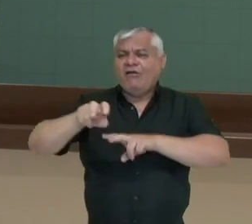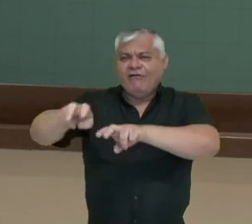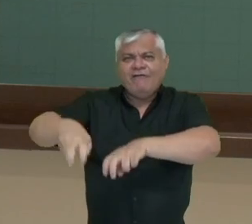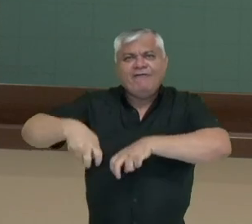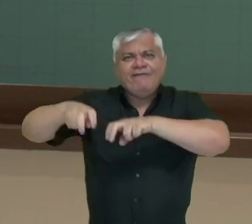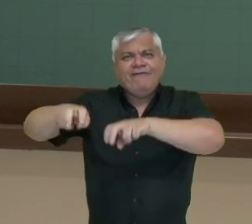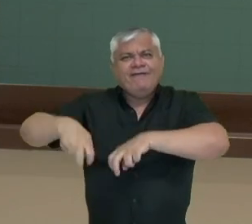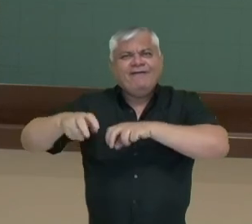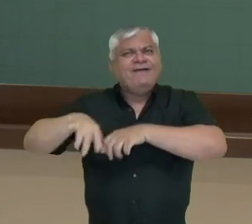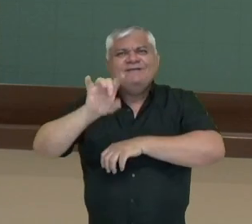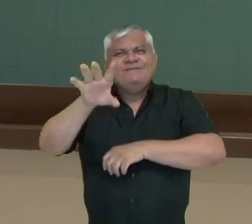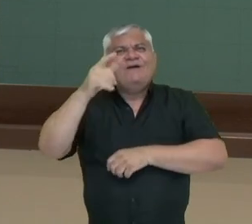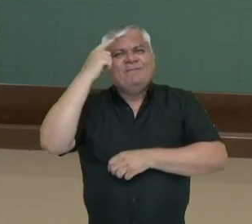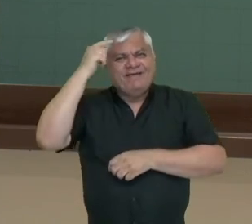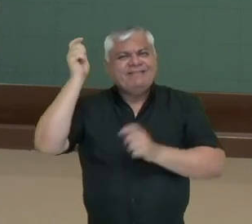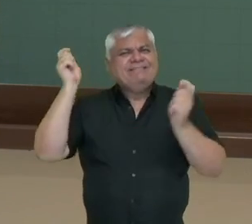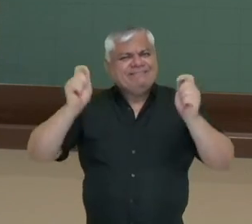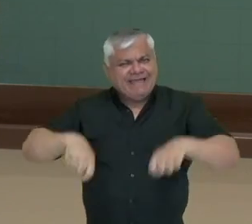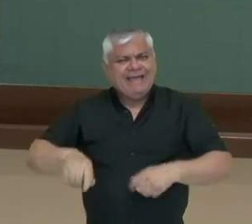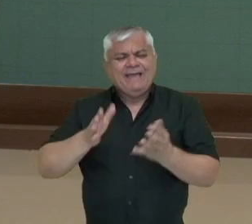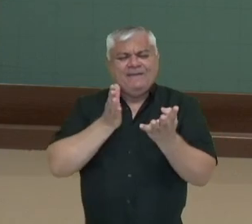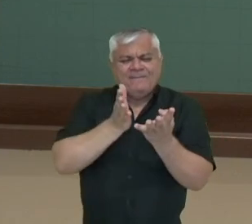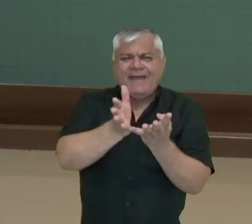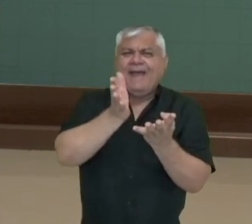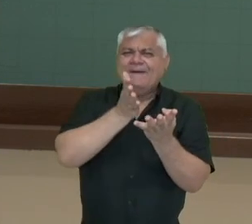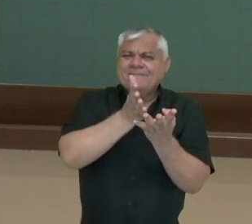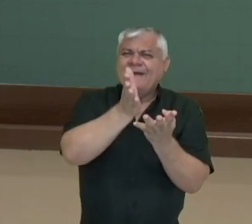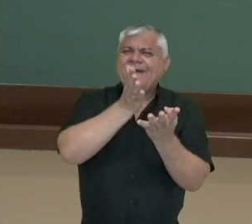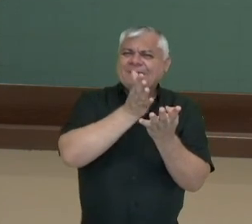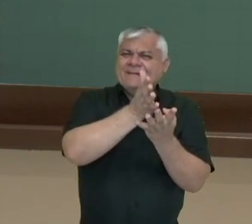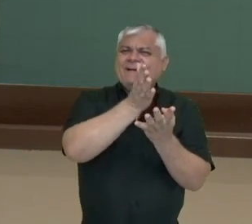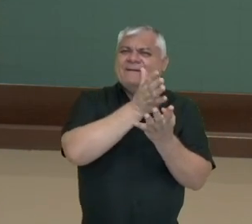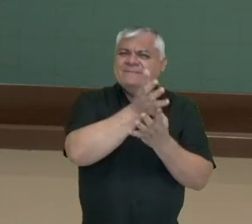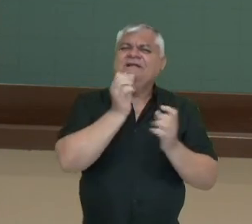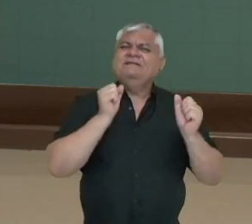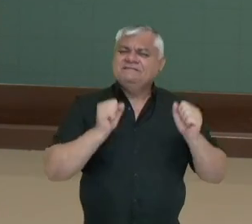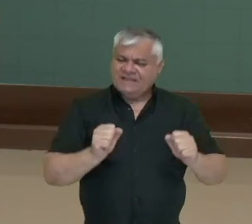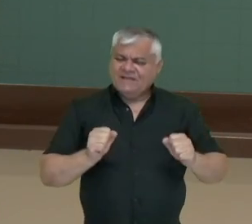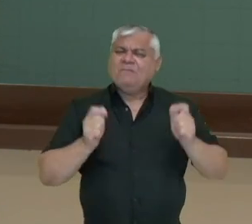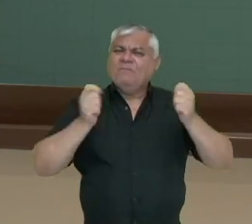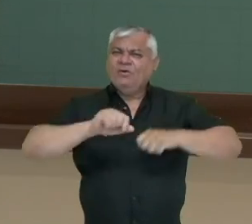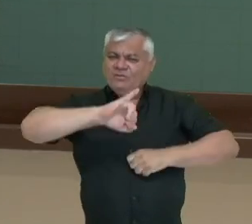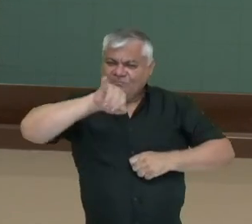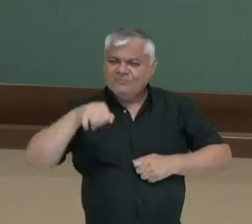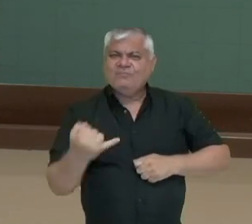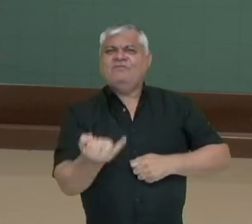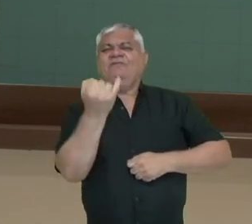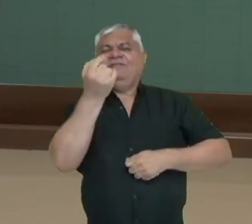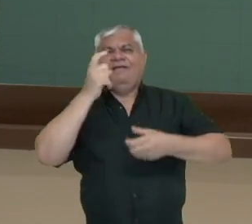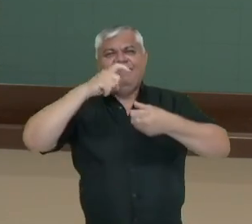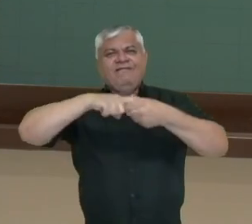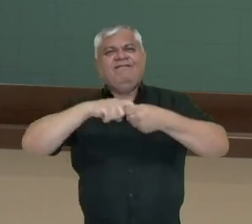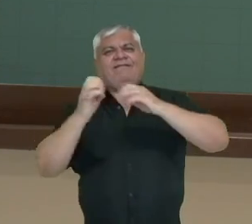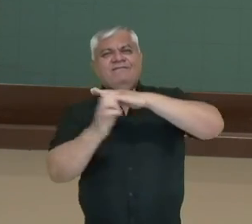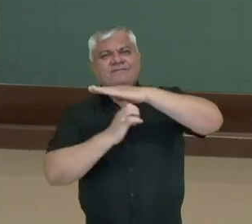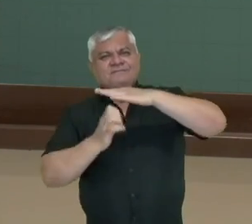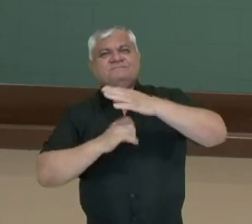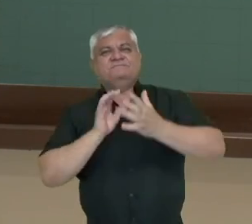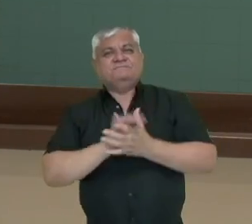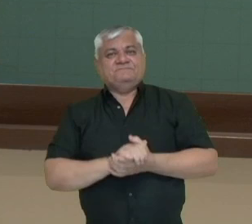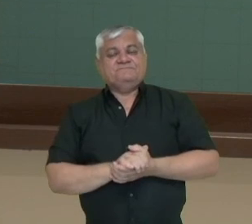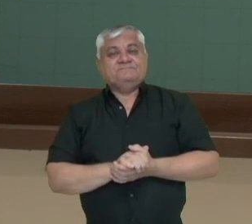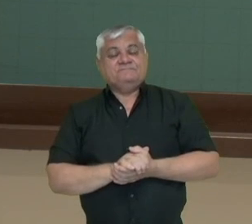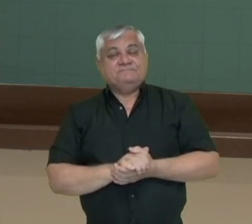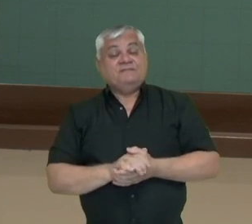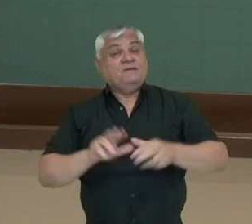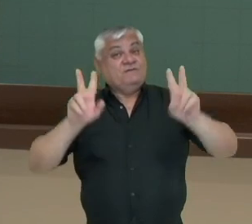da cooperativa agrícola. Vocês viram que tem muitas outras áreas que podem ser utilizados o conceito cooperativista. Então,